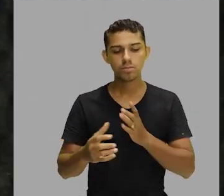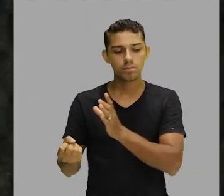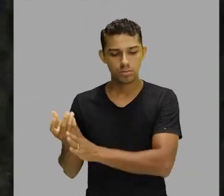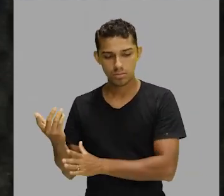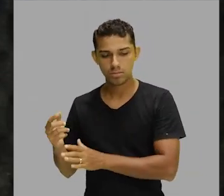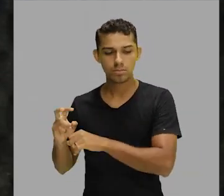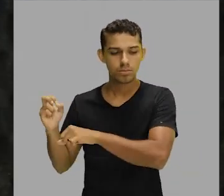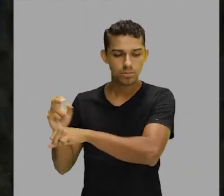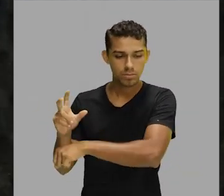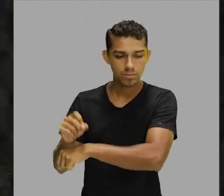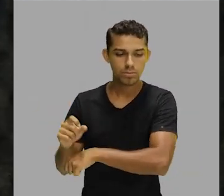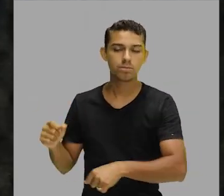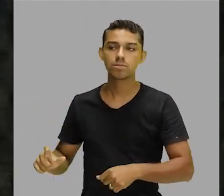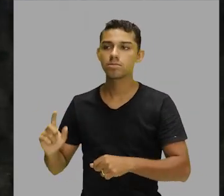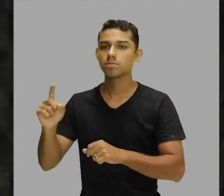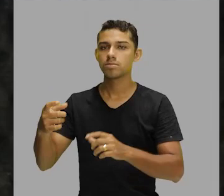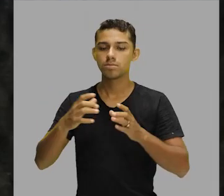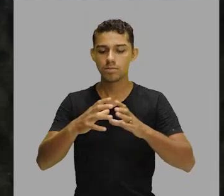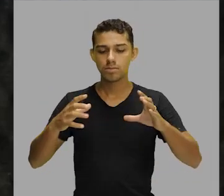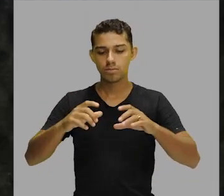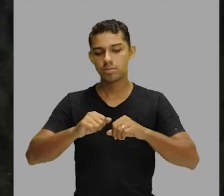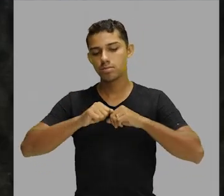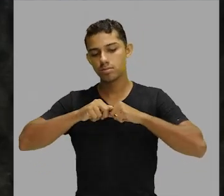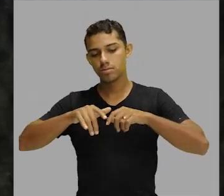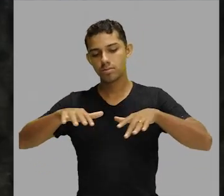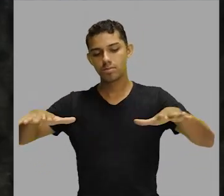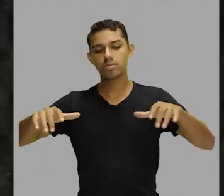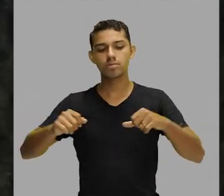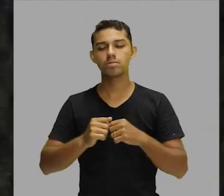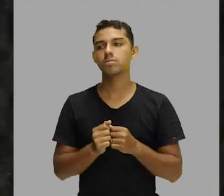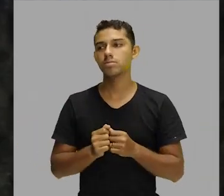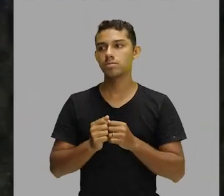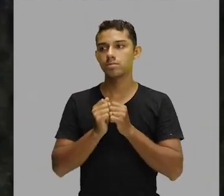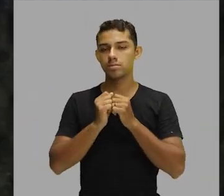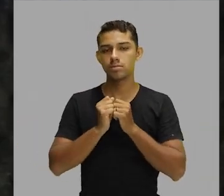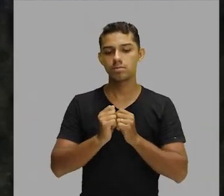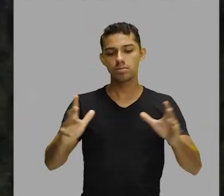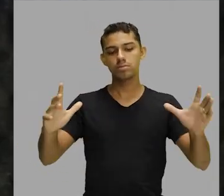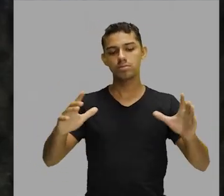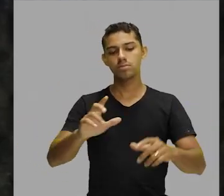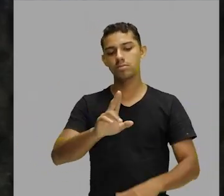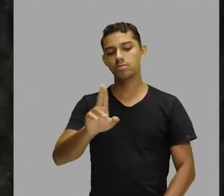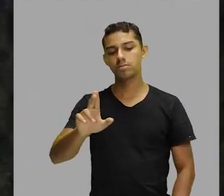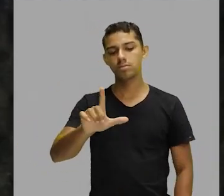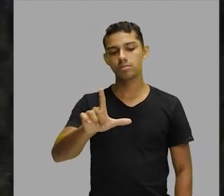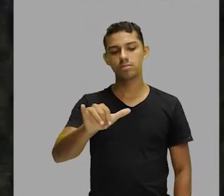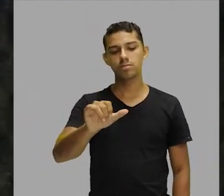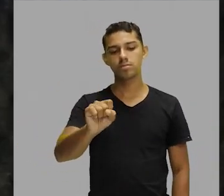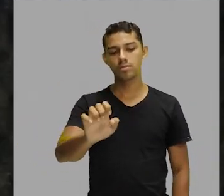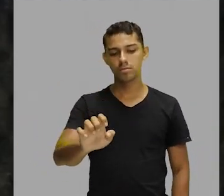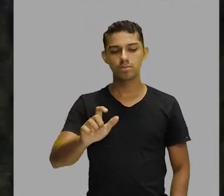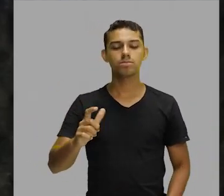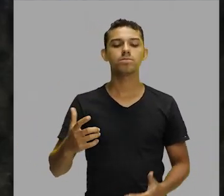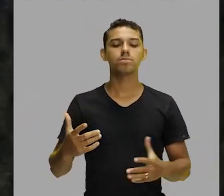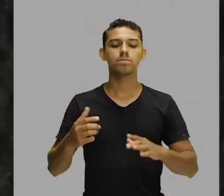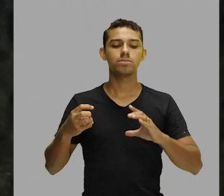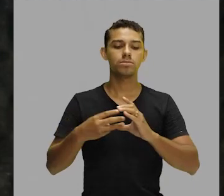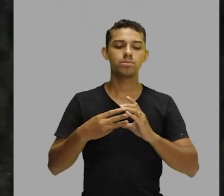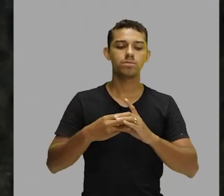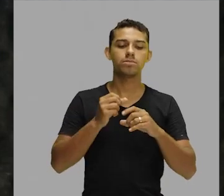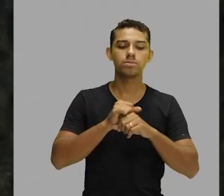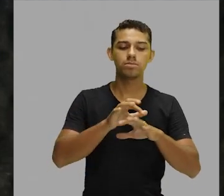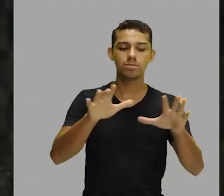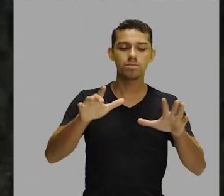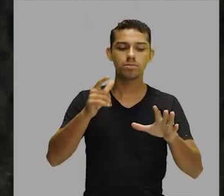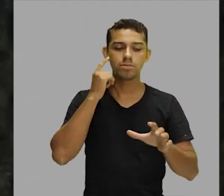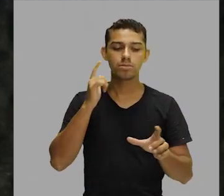no interior da bactéria, eles se multiplicam, logicamente, e ocorre a lise celular. Esses vírus que saíram